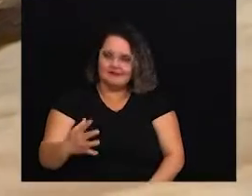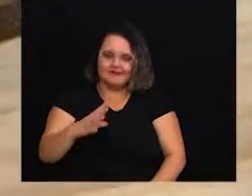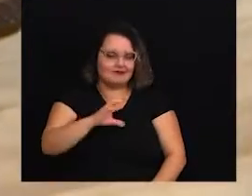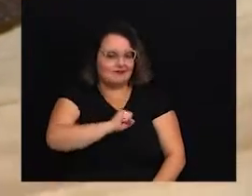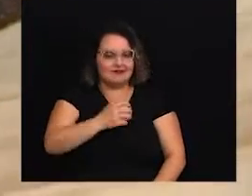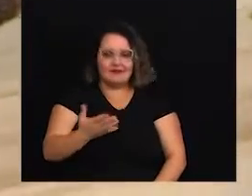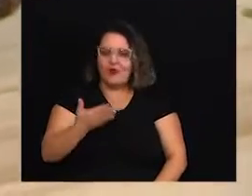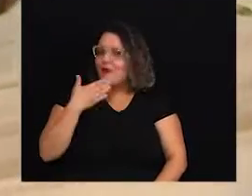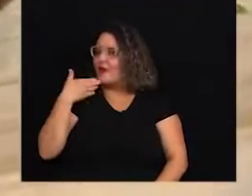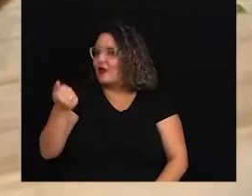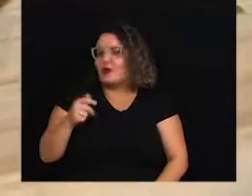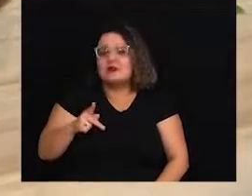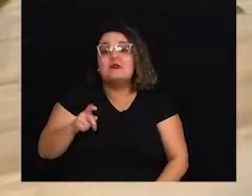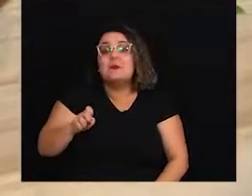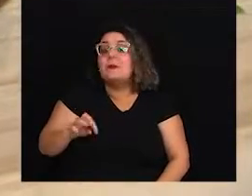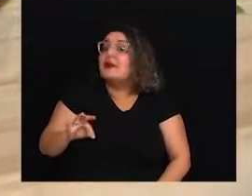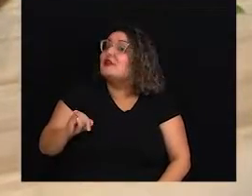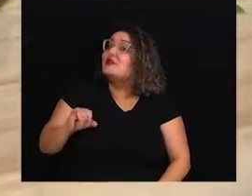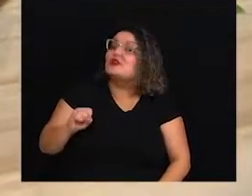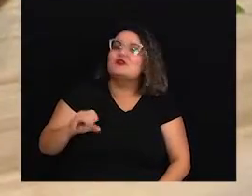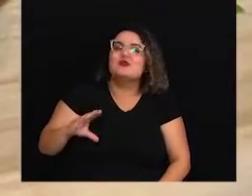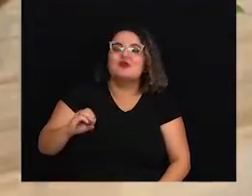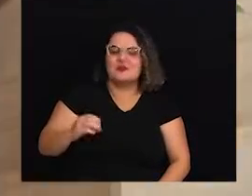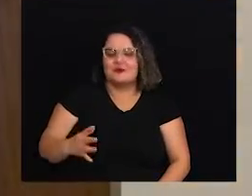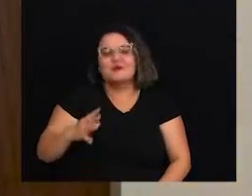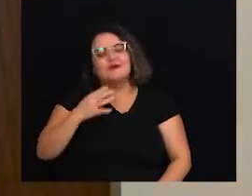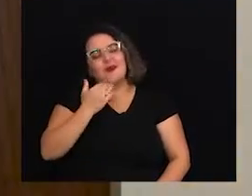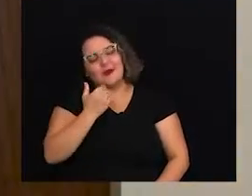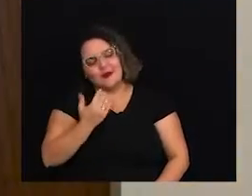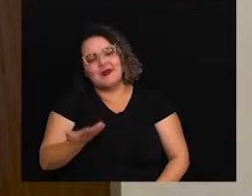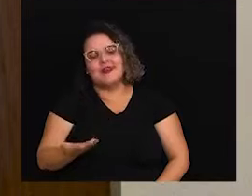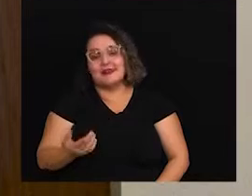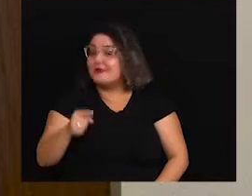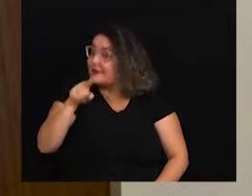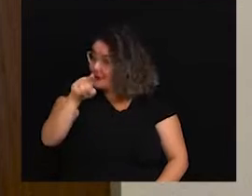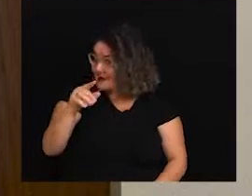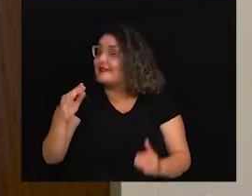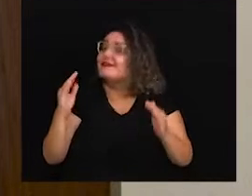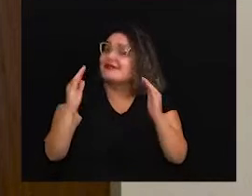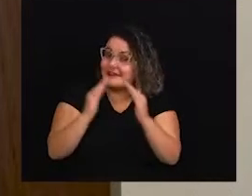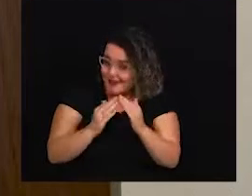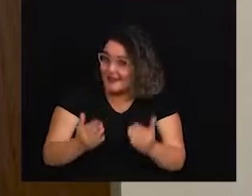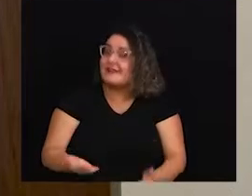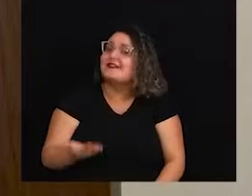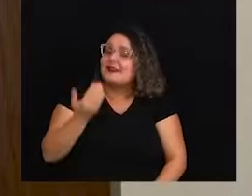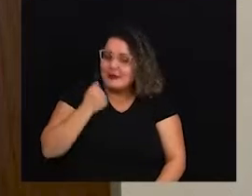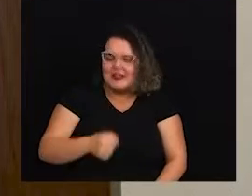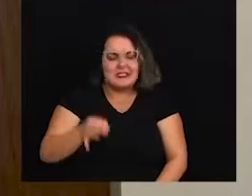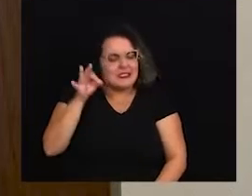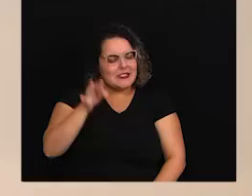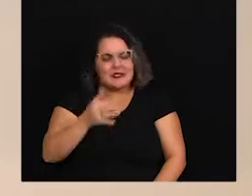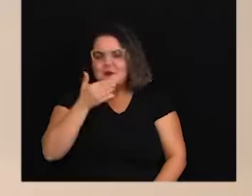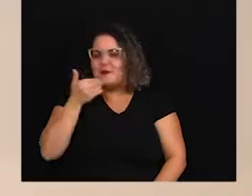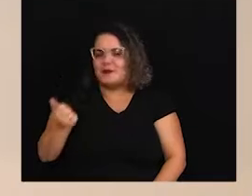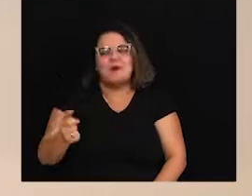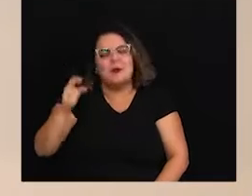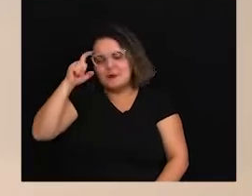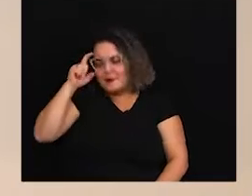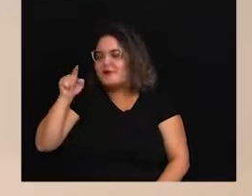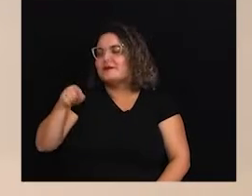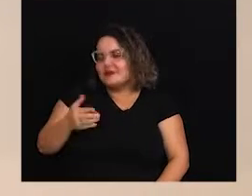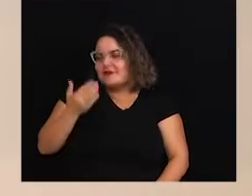dos melhores petiscos que você vai comer na sua vida, Michel. Pode ter certeza disso. E você de casa também, viu? Porque é bom demais isso daqui, viu? Bom, e para